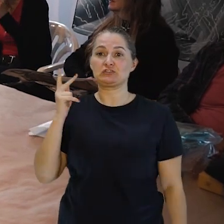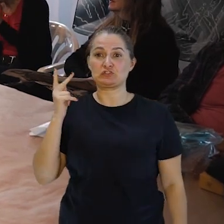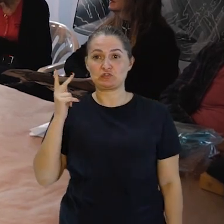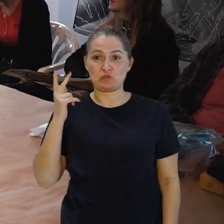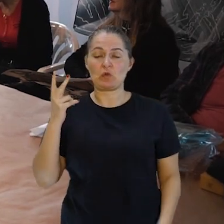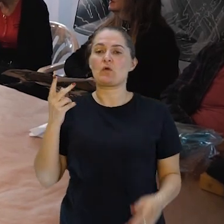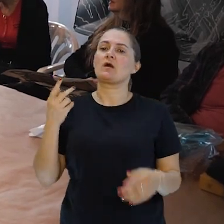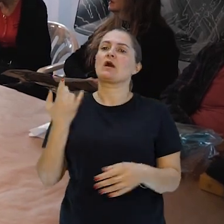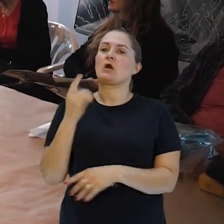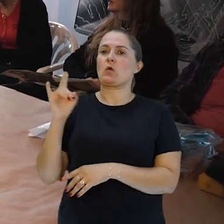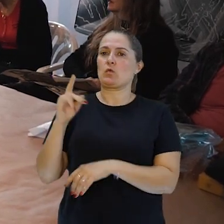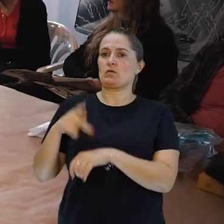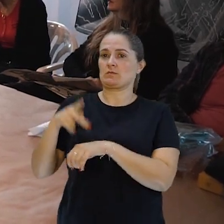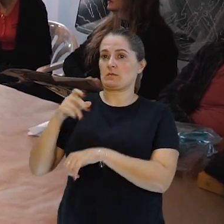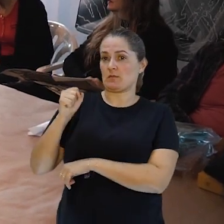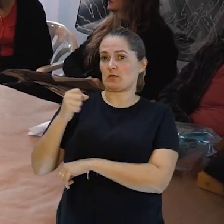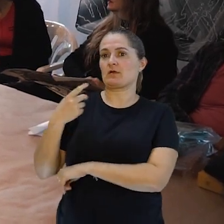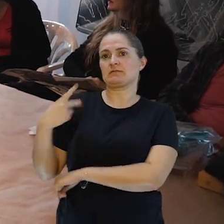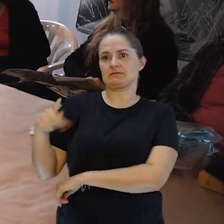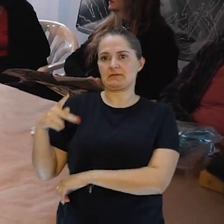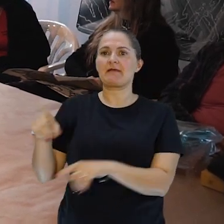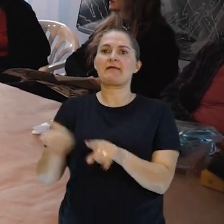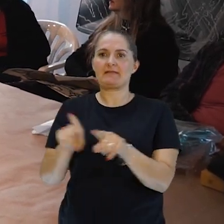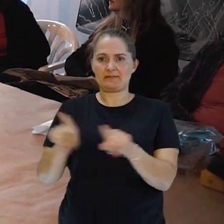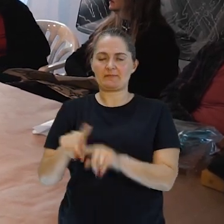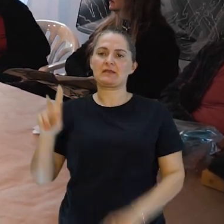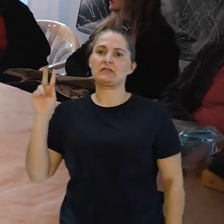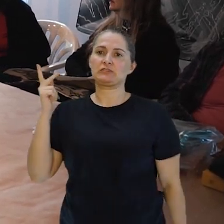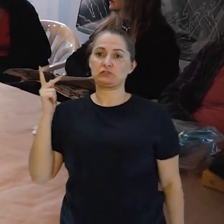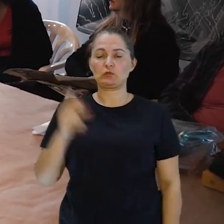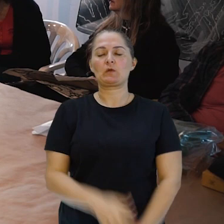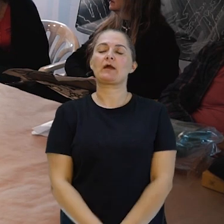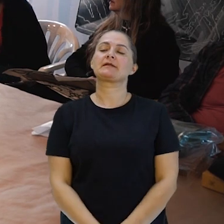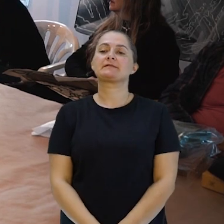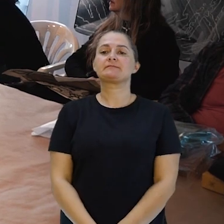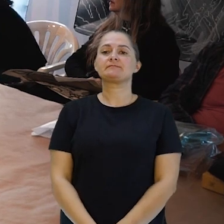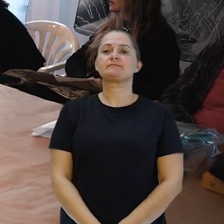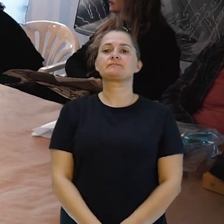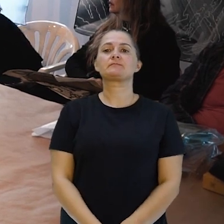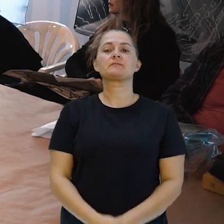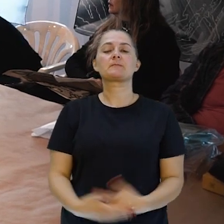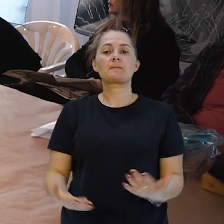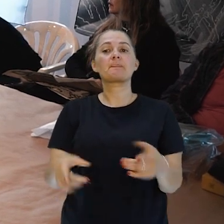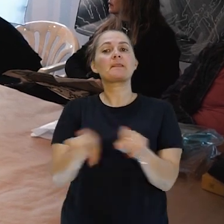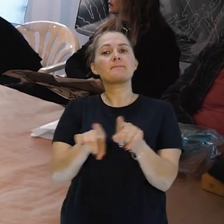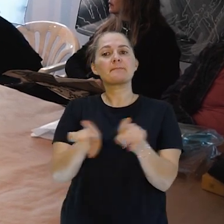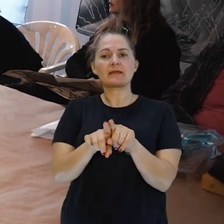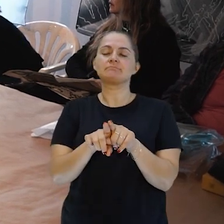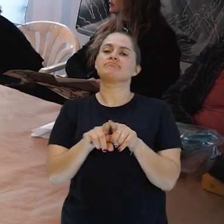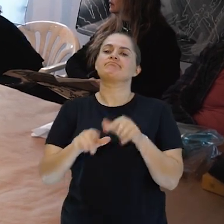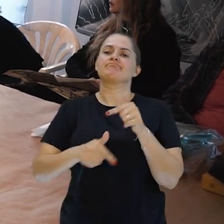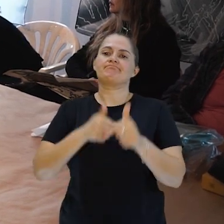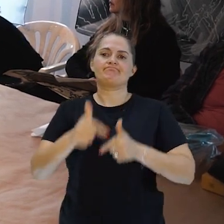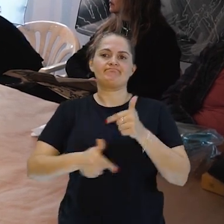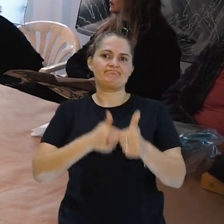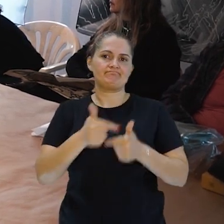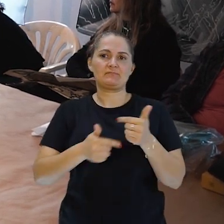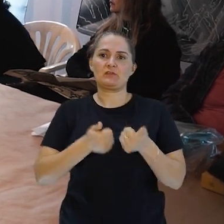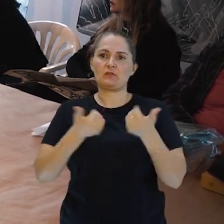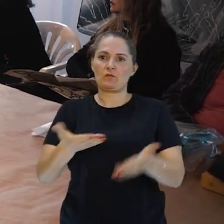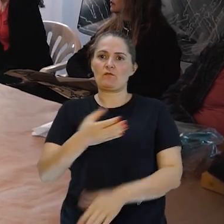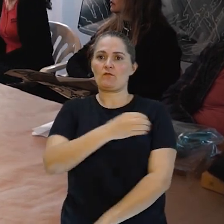né? A última especialização dela é em história. E ela também